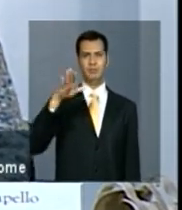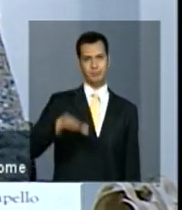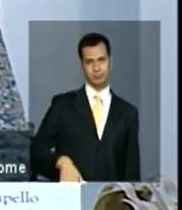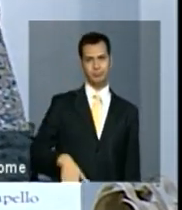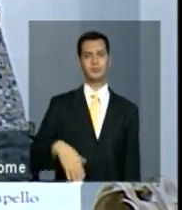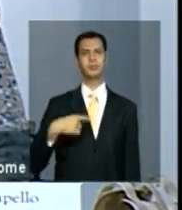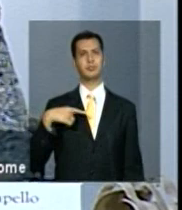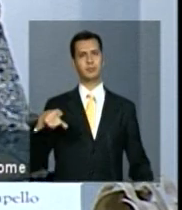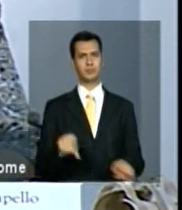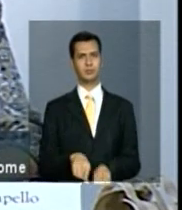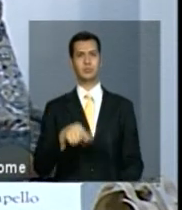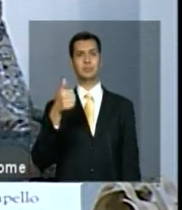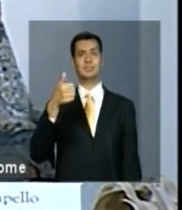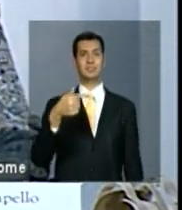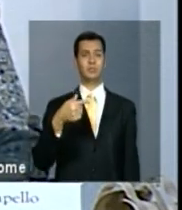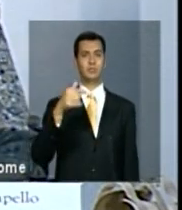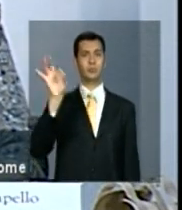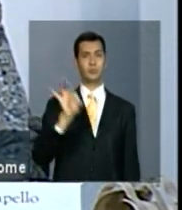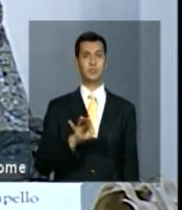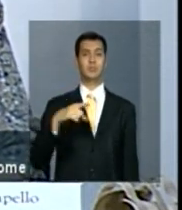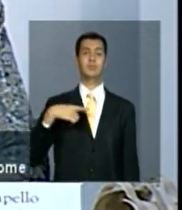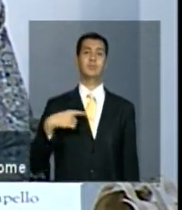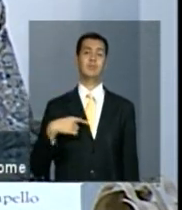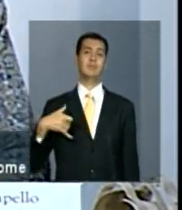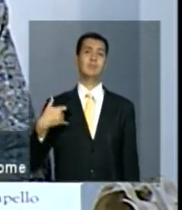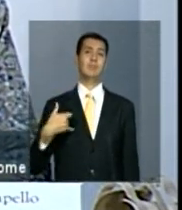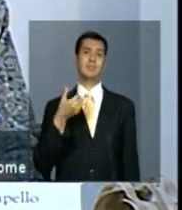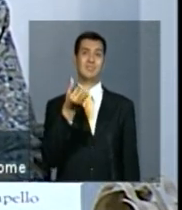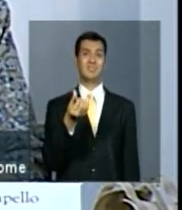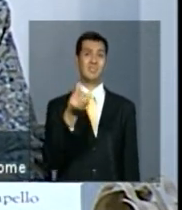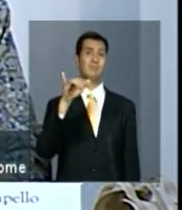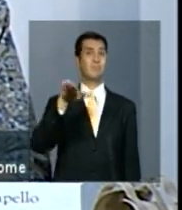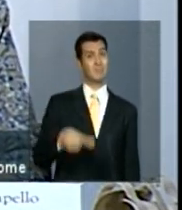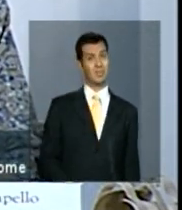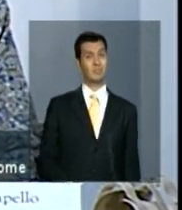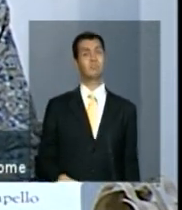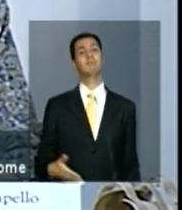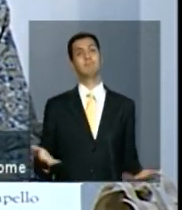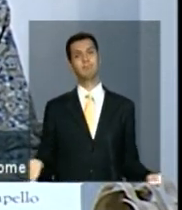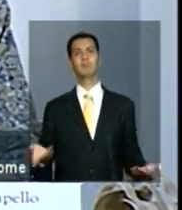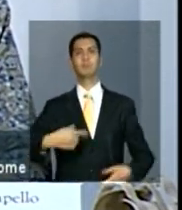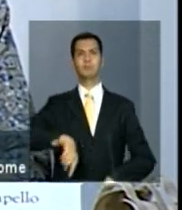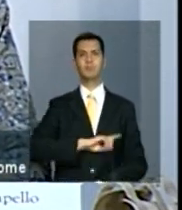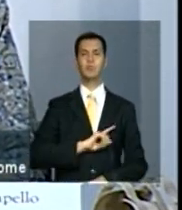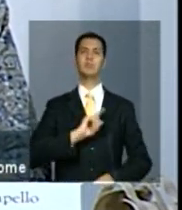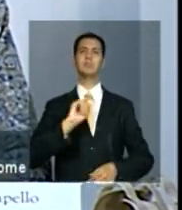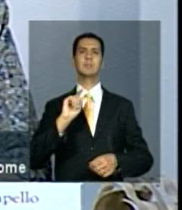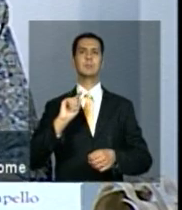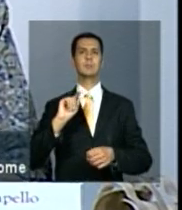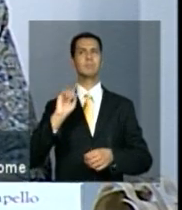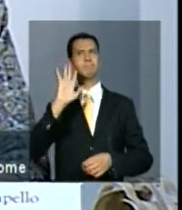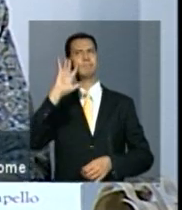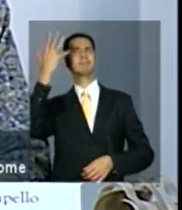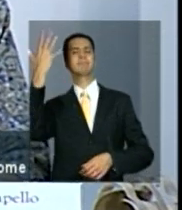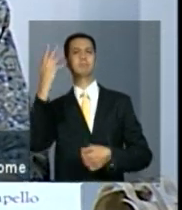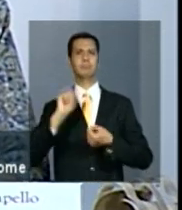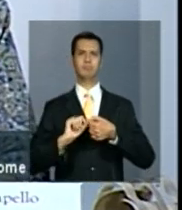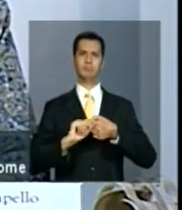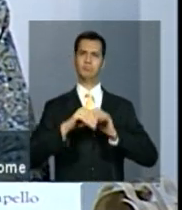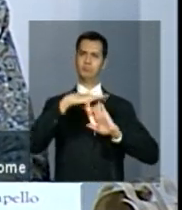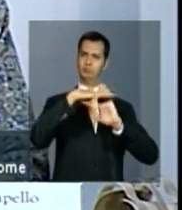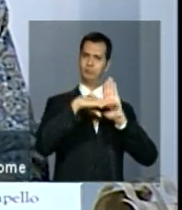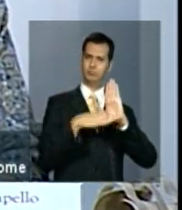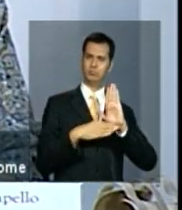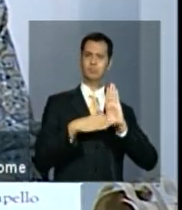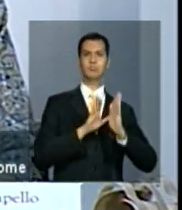17% tem menos de 6 anos de idade nós lançamos um conjunto de medidas para beneficiar essas crianças E no caso do